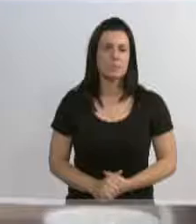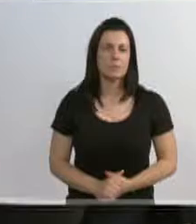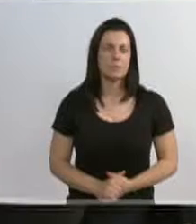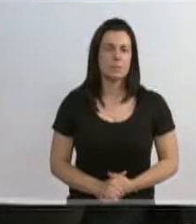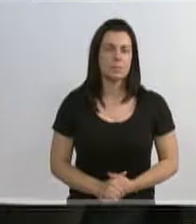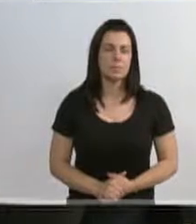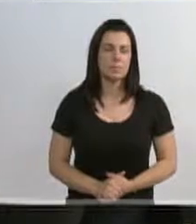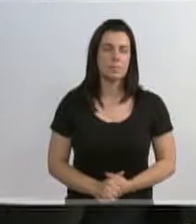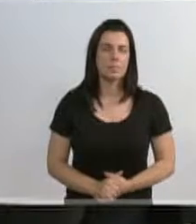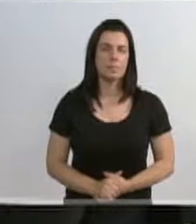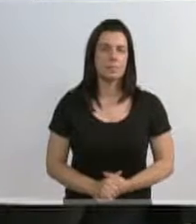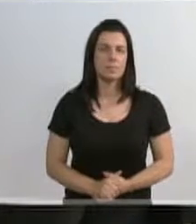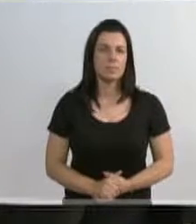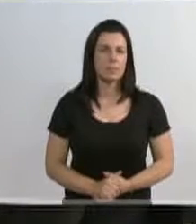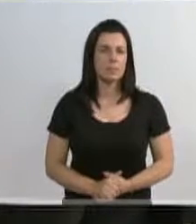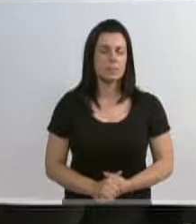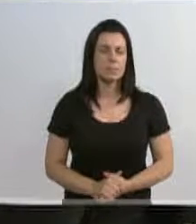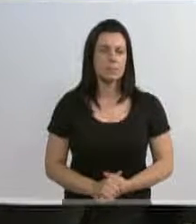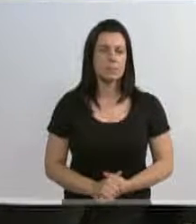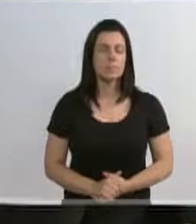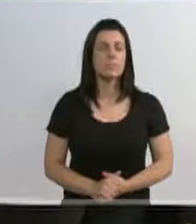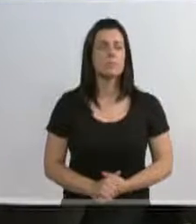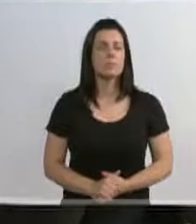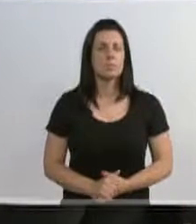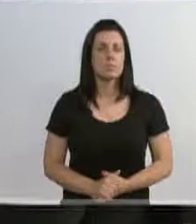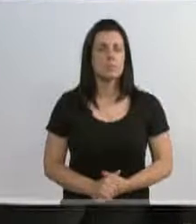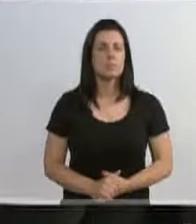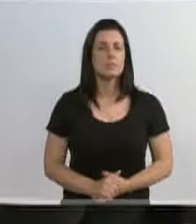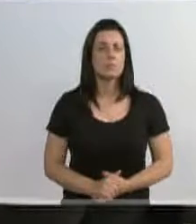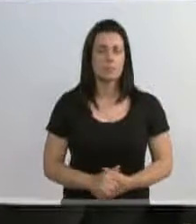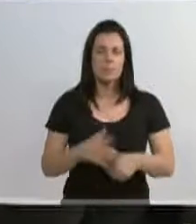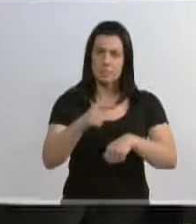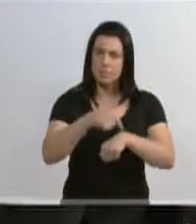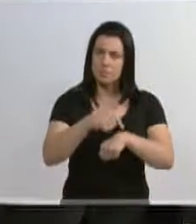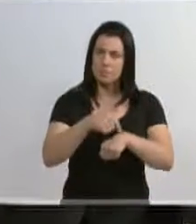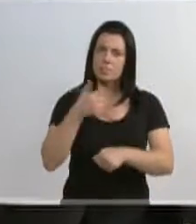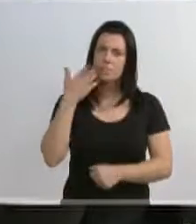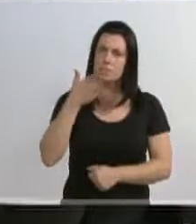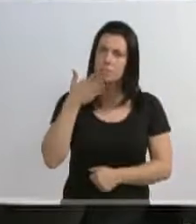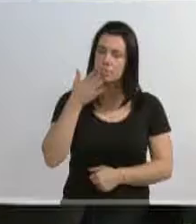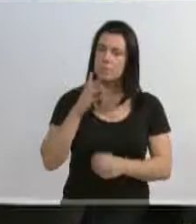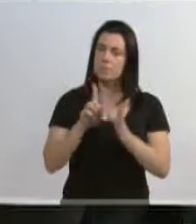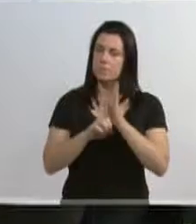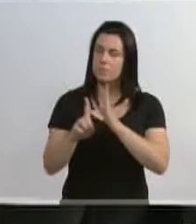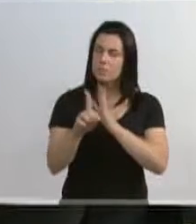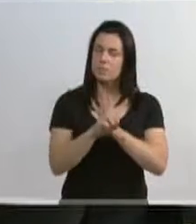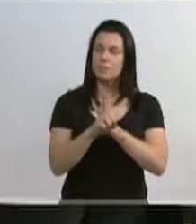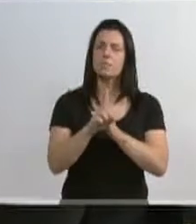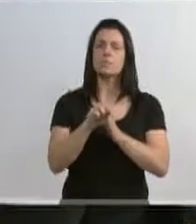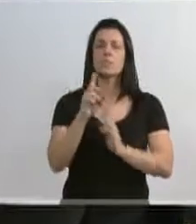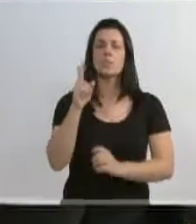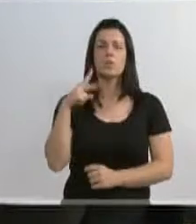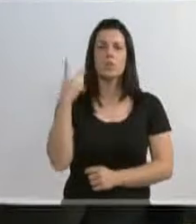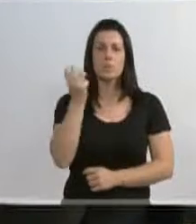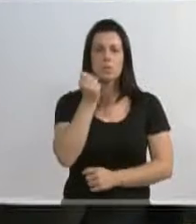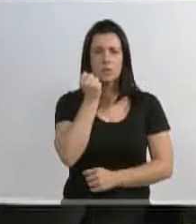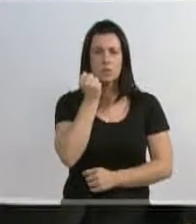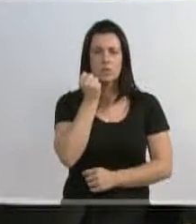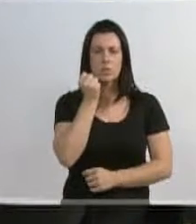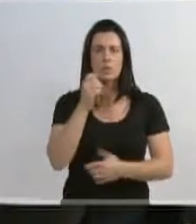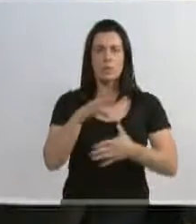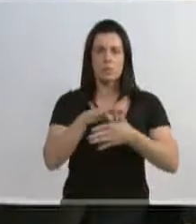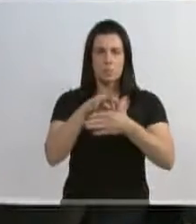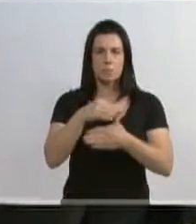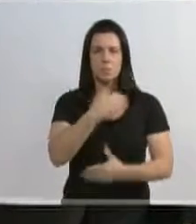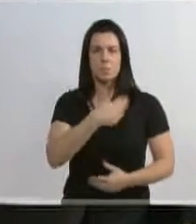Eu passo a palavra nesse momento, pela ordem, ao vereador Silvio Zimmermann, líder